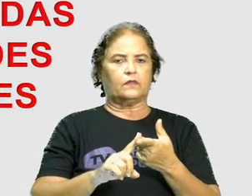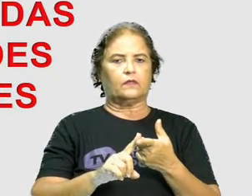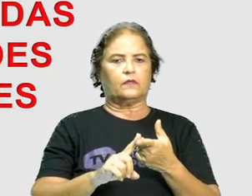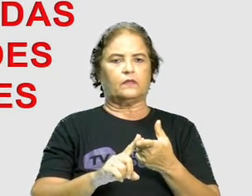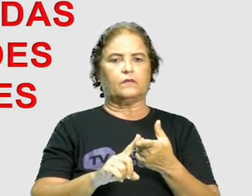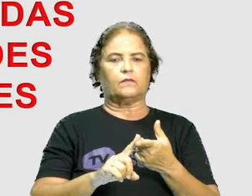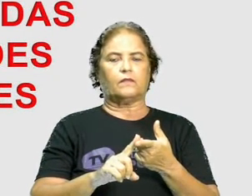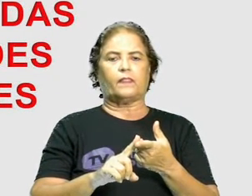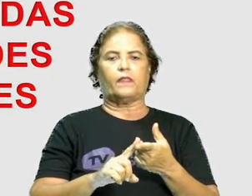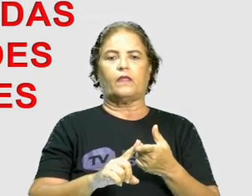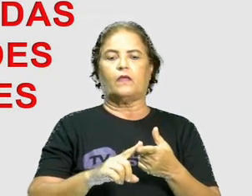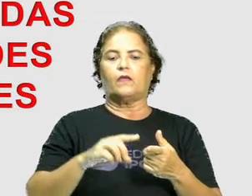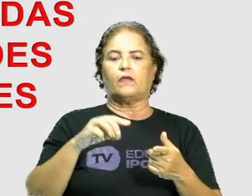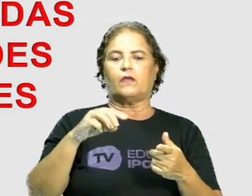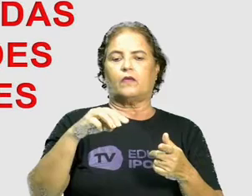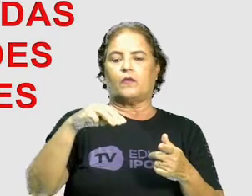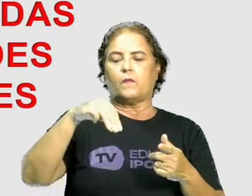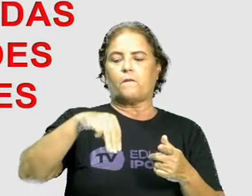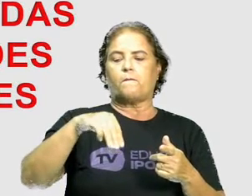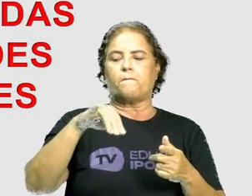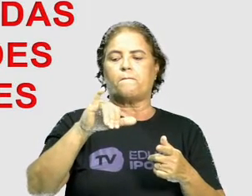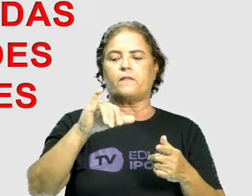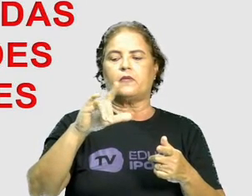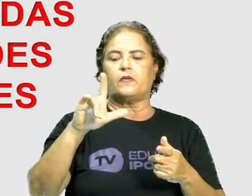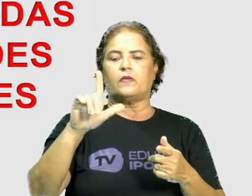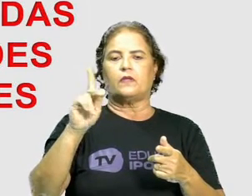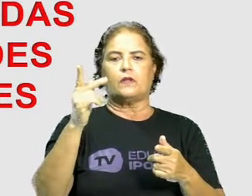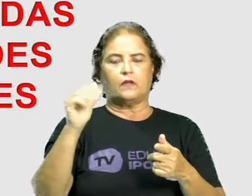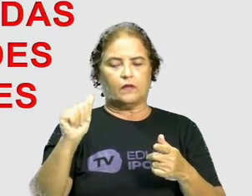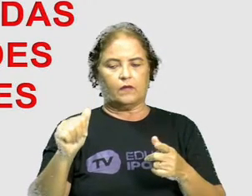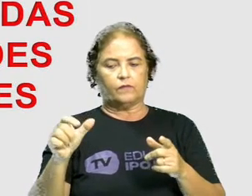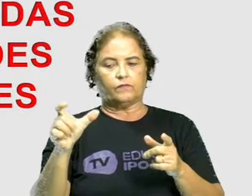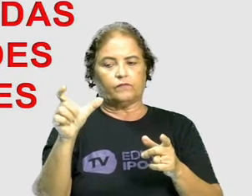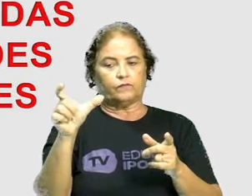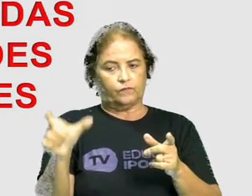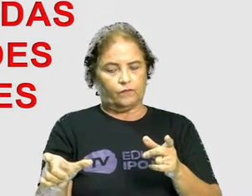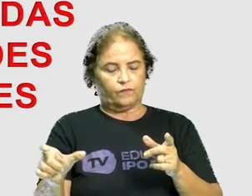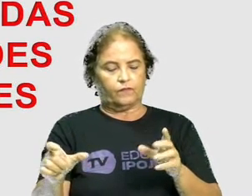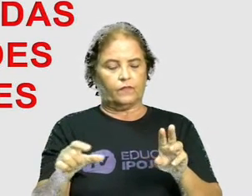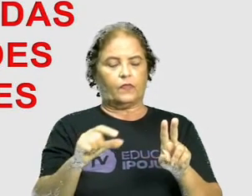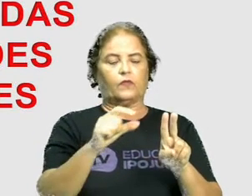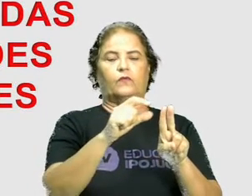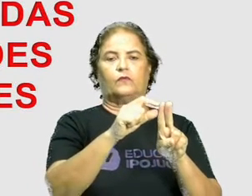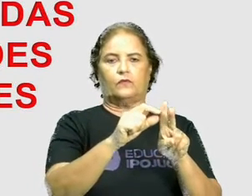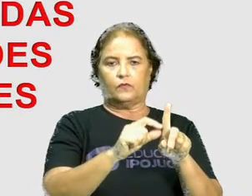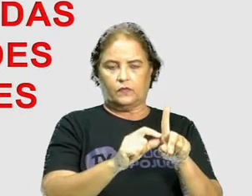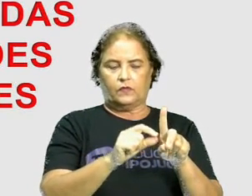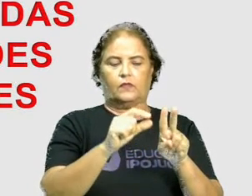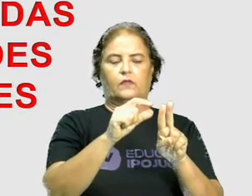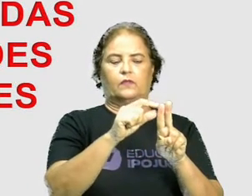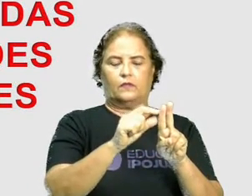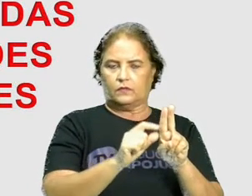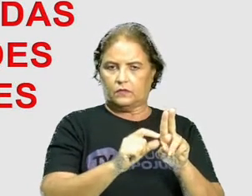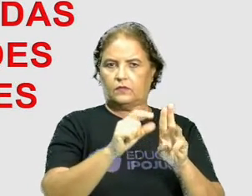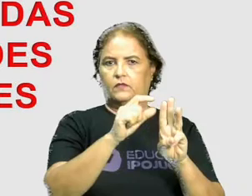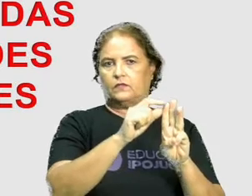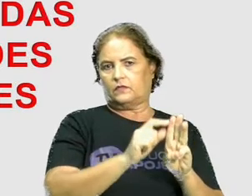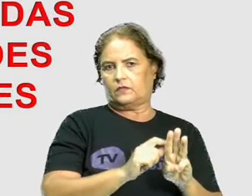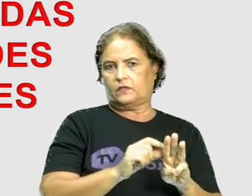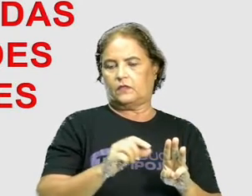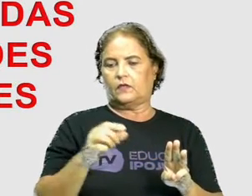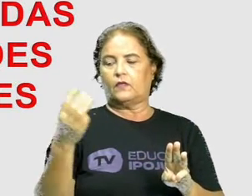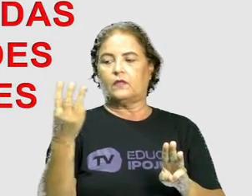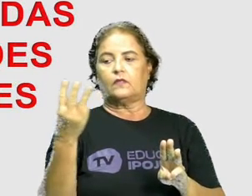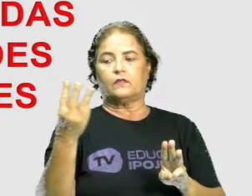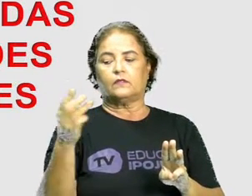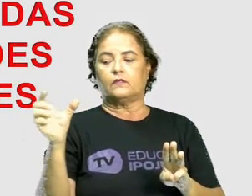dos milhares, formada também por unidade, dezena e centena. E agora chegamos na terceira classe, chamada de classe